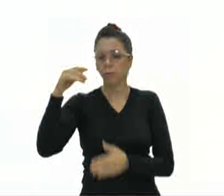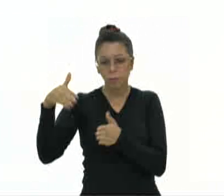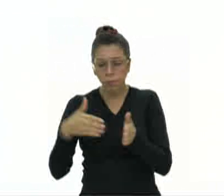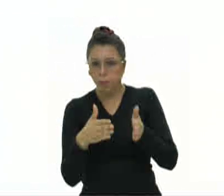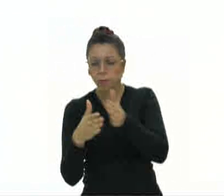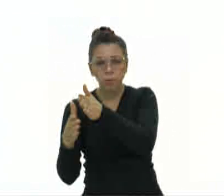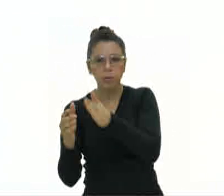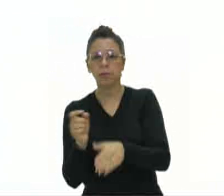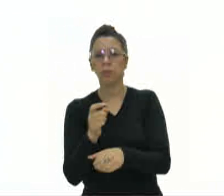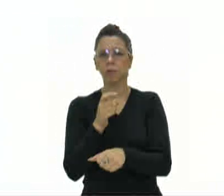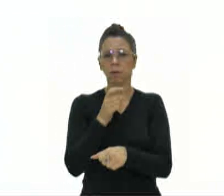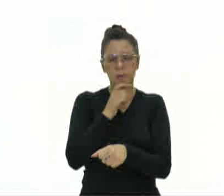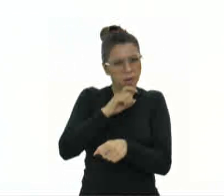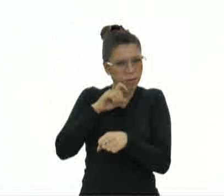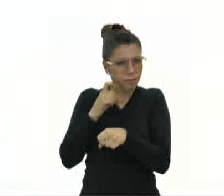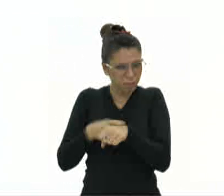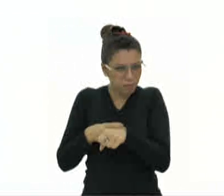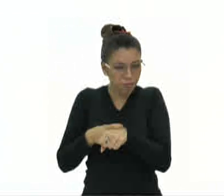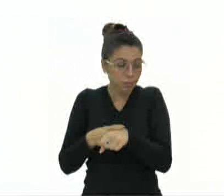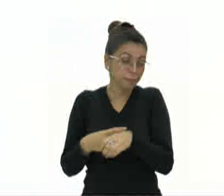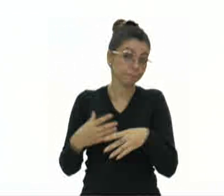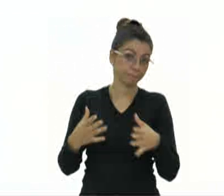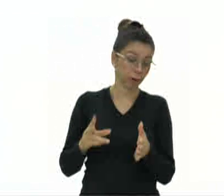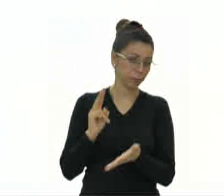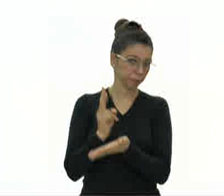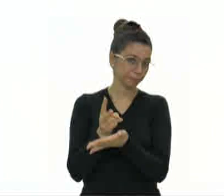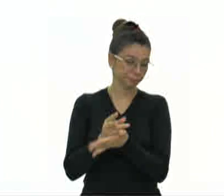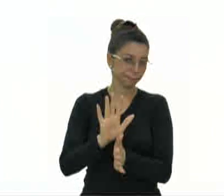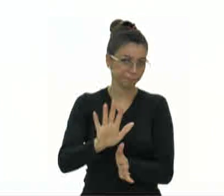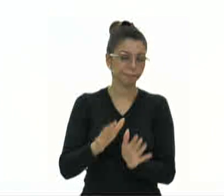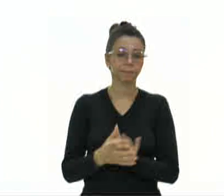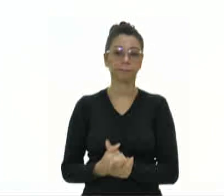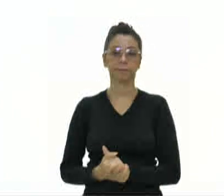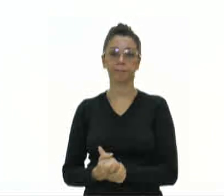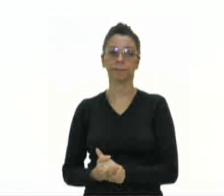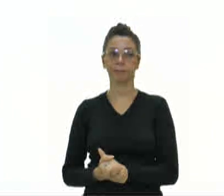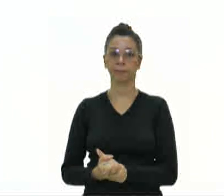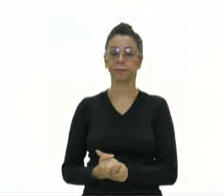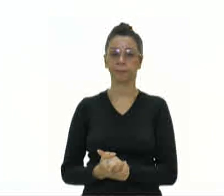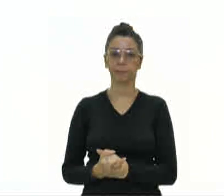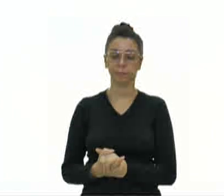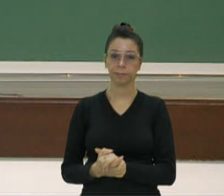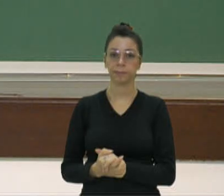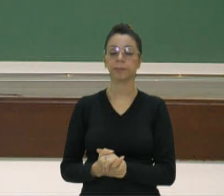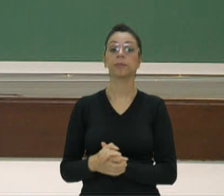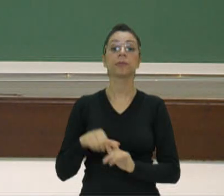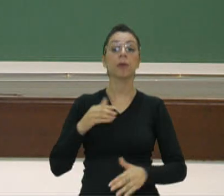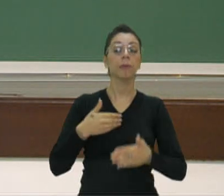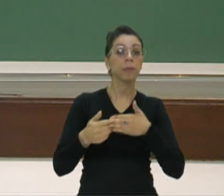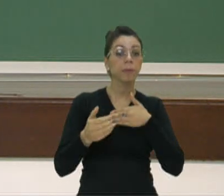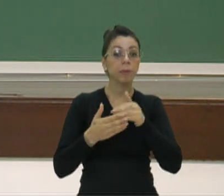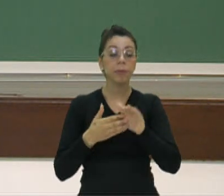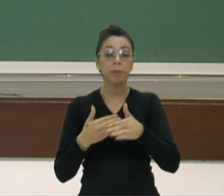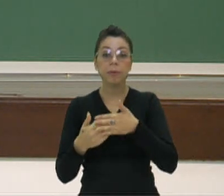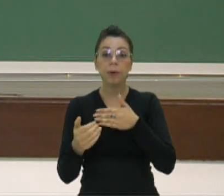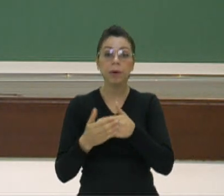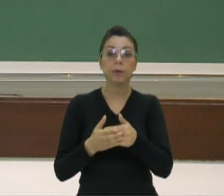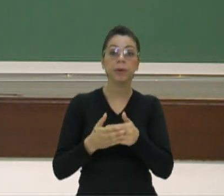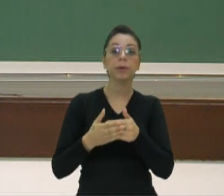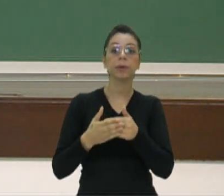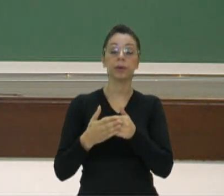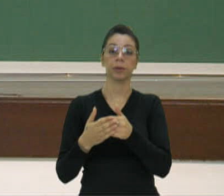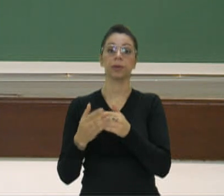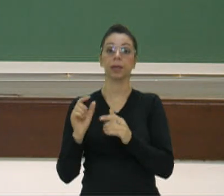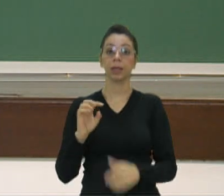rios, gelo, sim, incidem, mas olha a continuação da frase. Quais sejam o intemperismo, que são processos